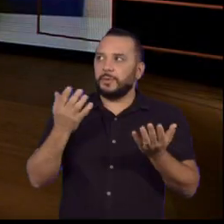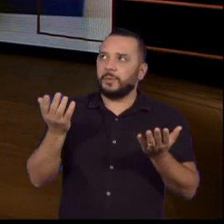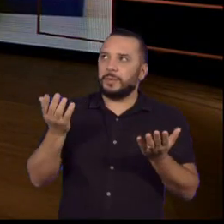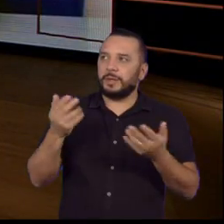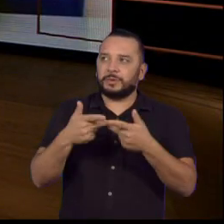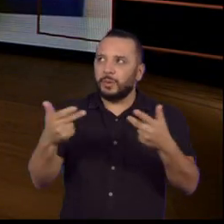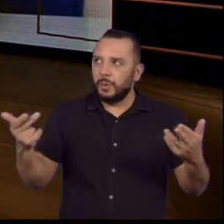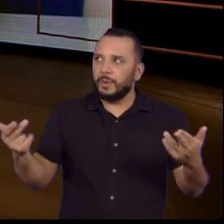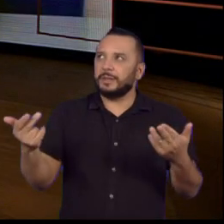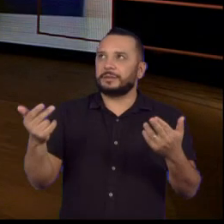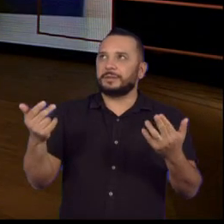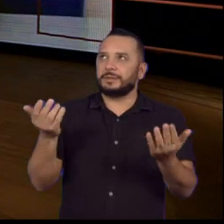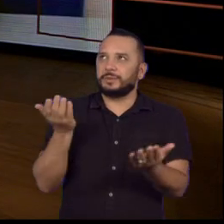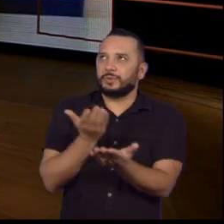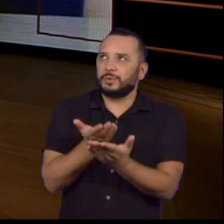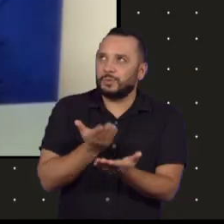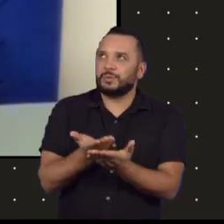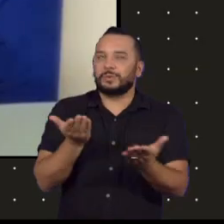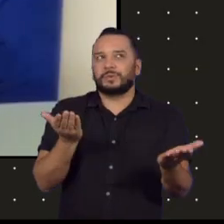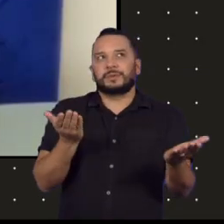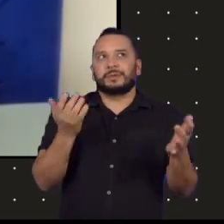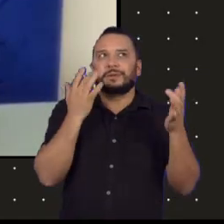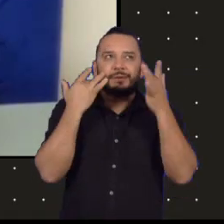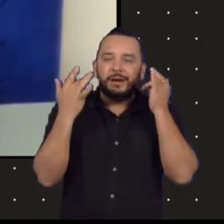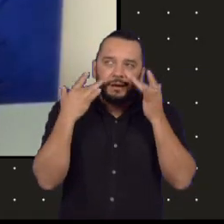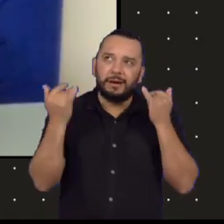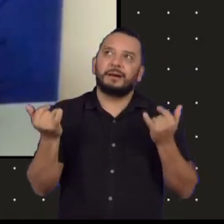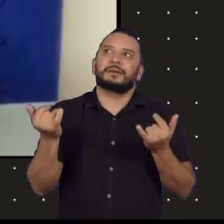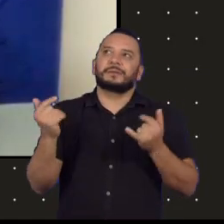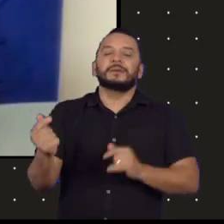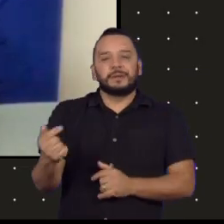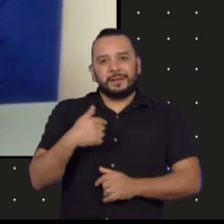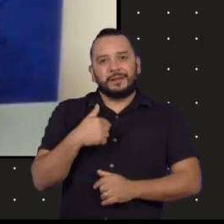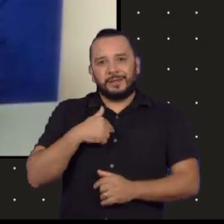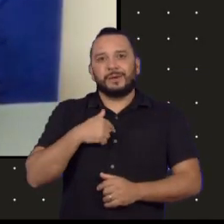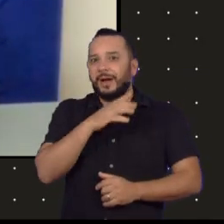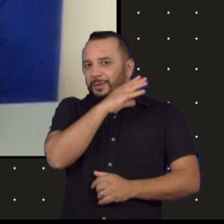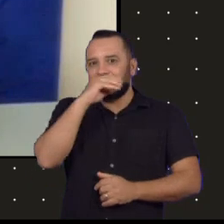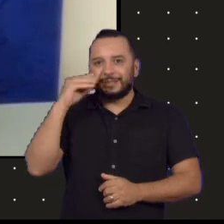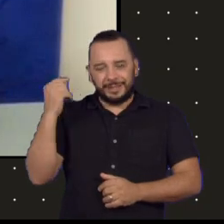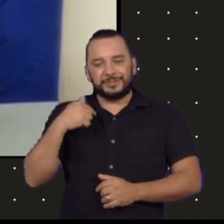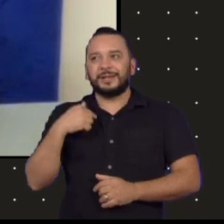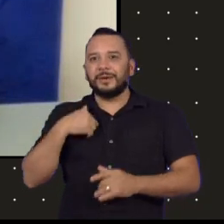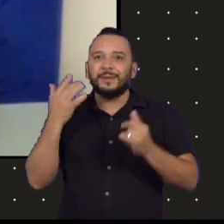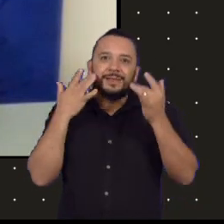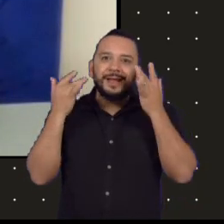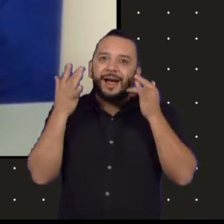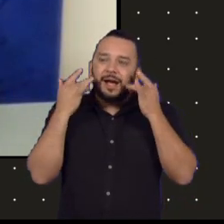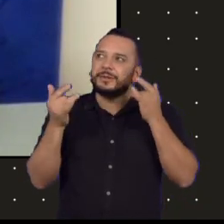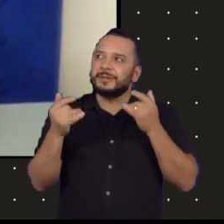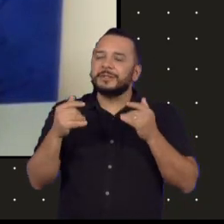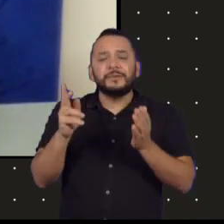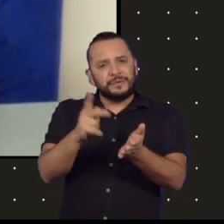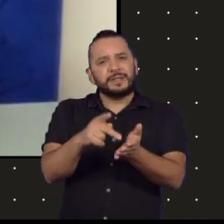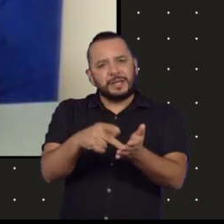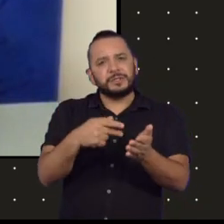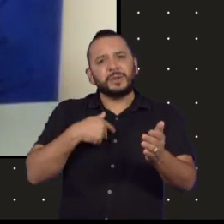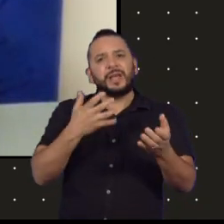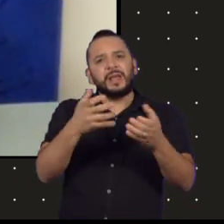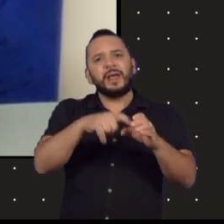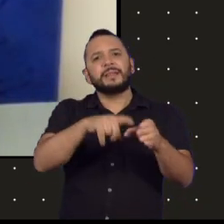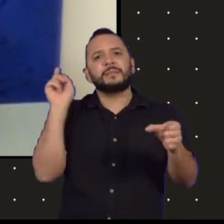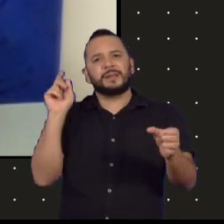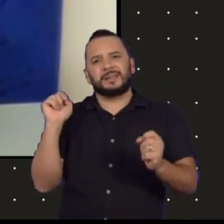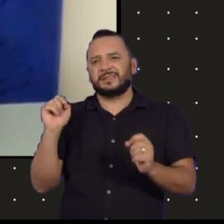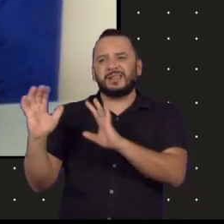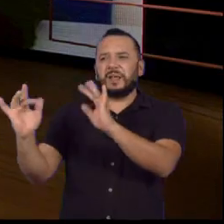teatro. Eu queria fazer teatro já na adolescência, então queria viajar e eu queria minha independência, mais do que namorar.